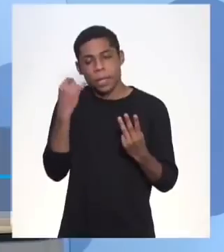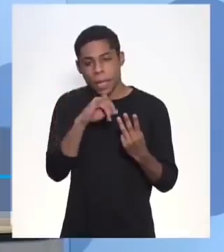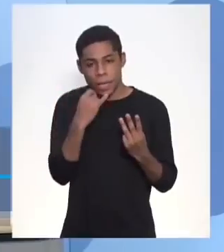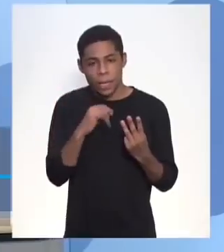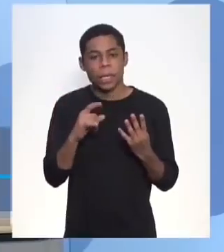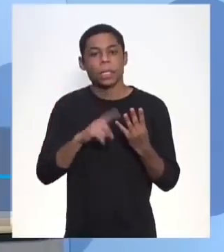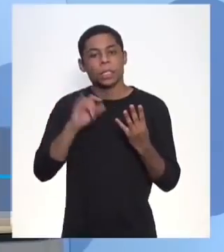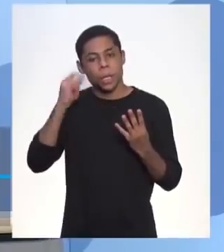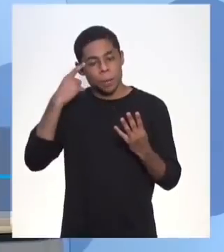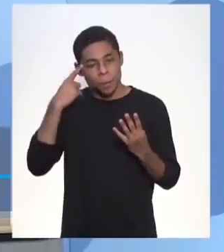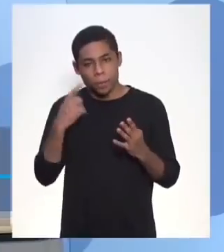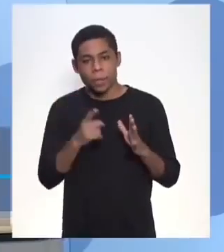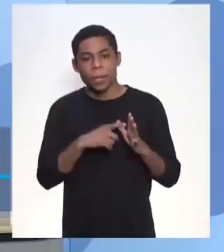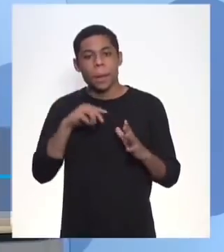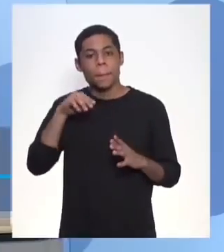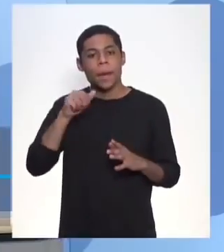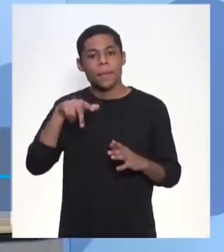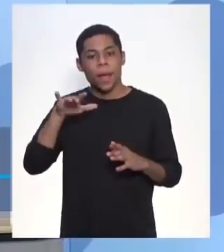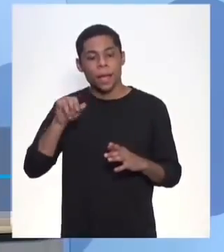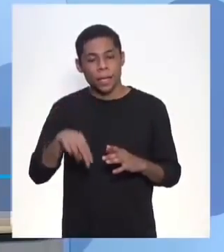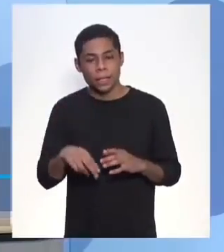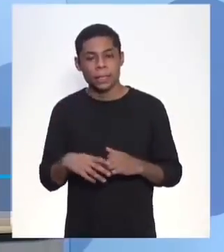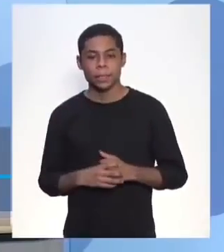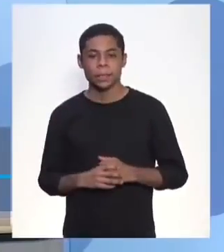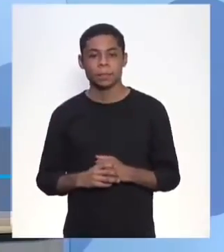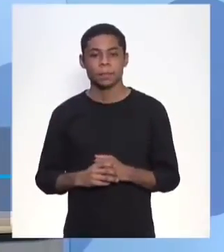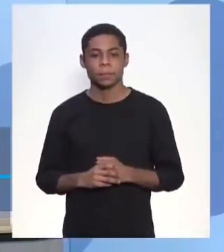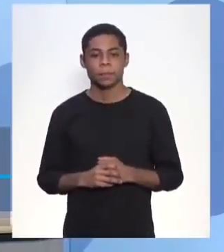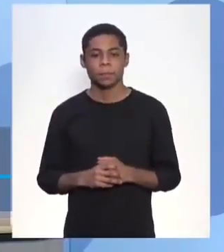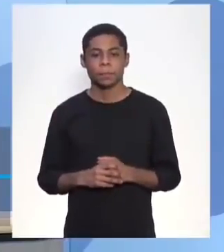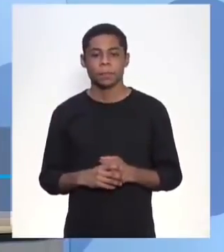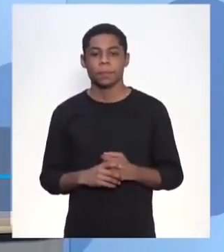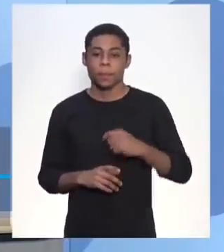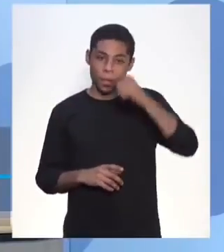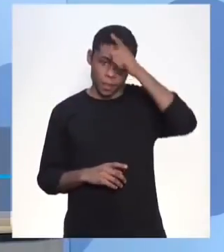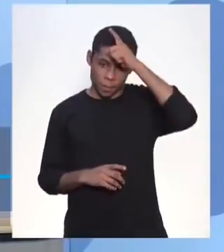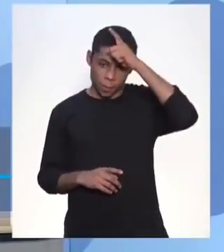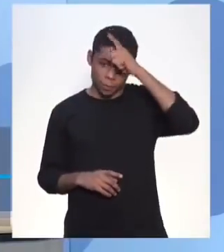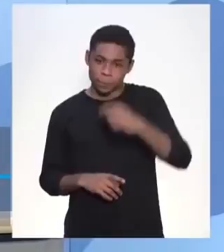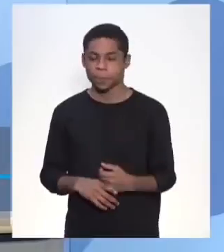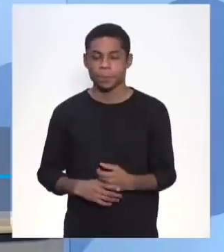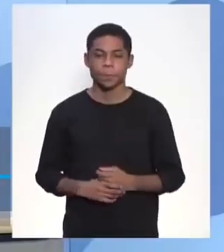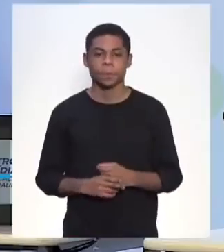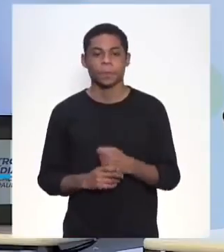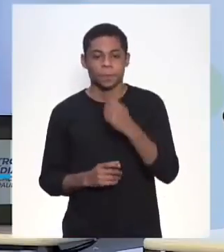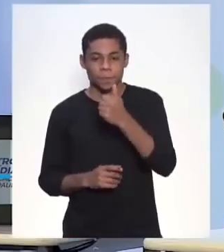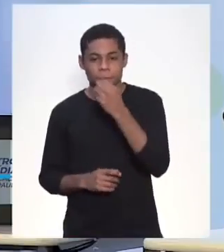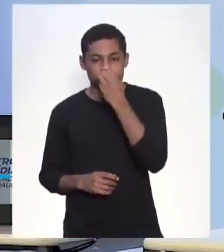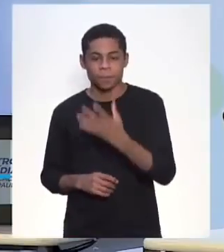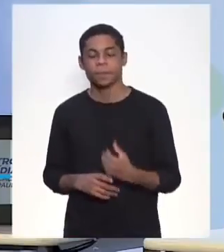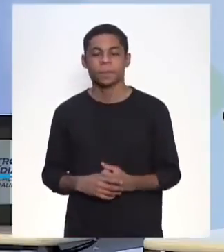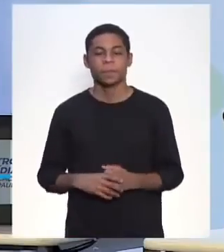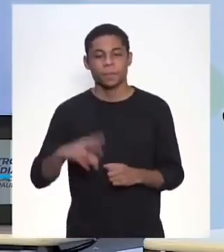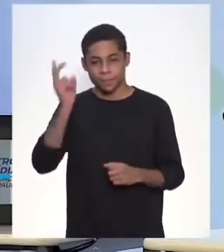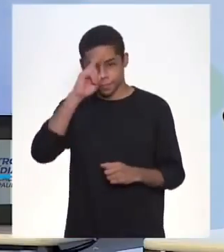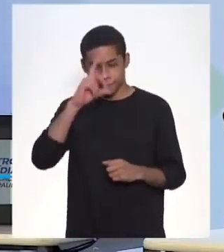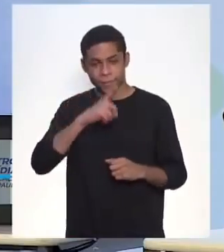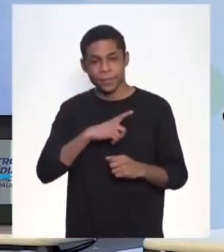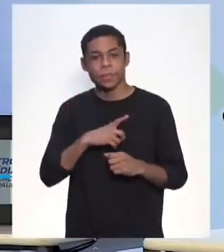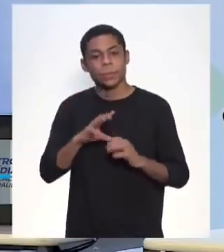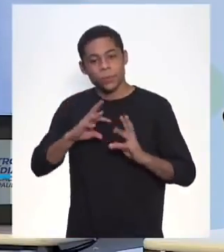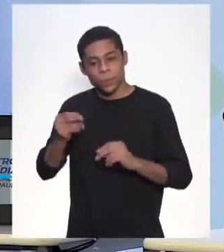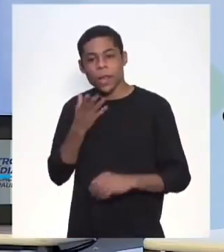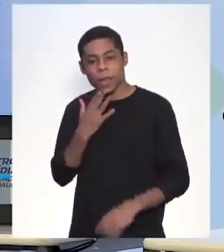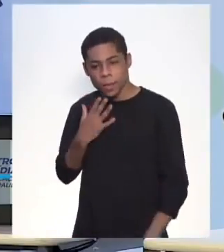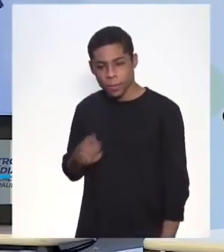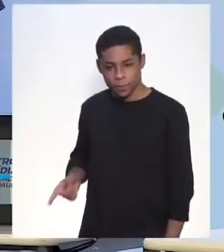italiano, japonês, mandarim... Esqueci uma, sempre esqueço uma. Alemão. Alemão. Ok. Então temos aí todos esses idiomas lá. É